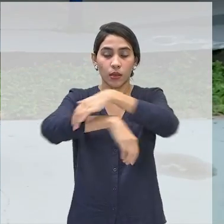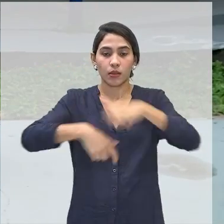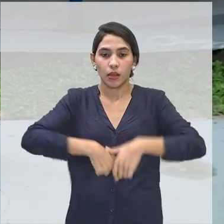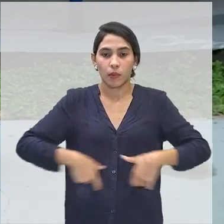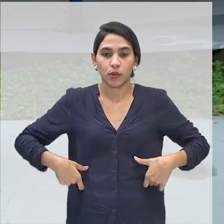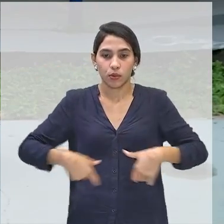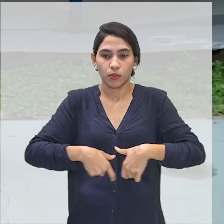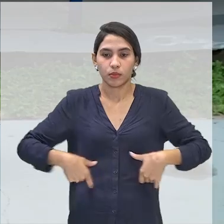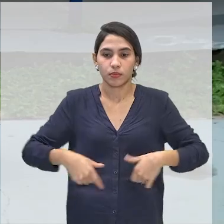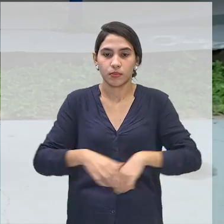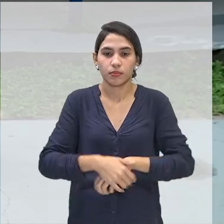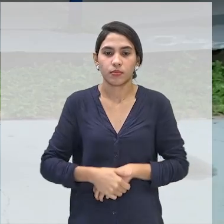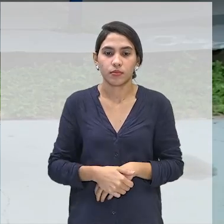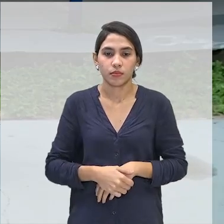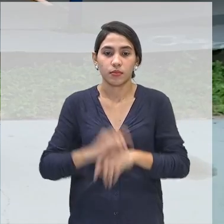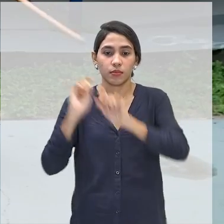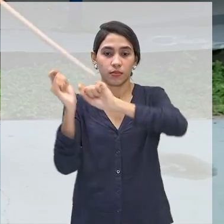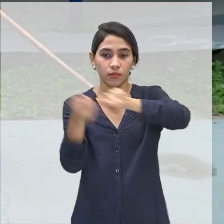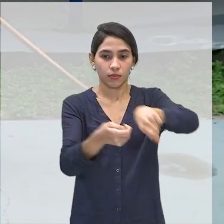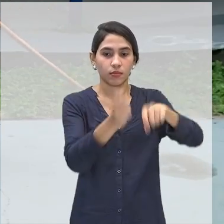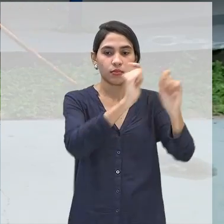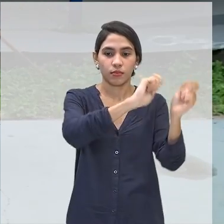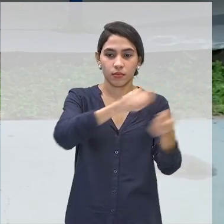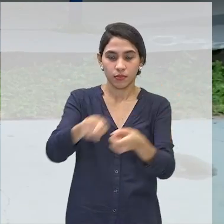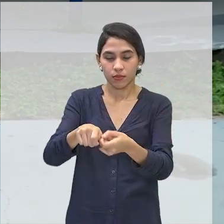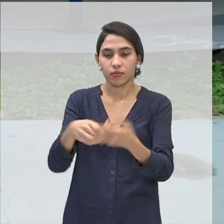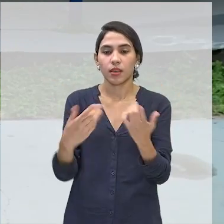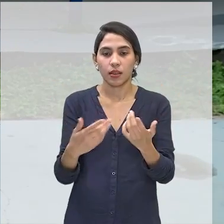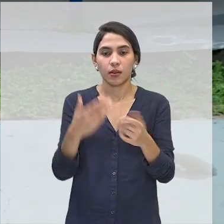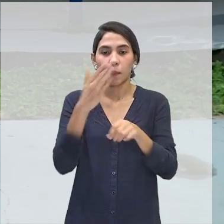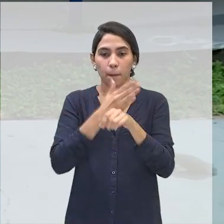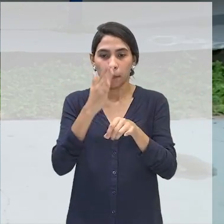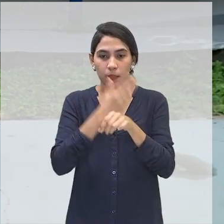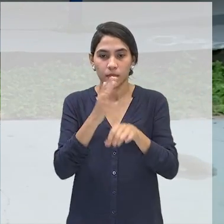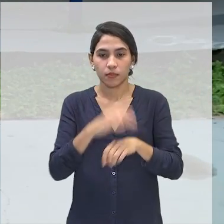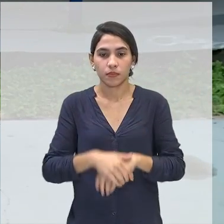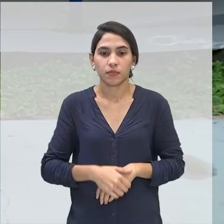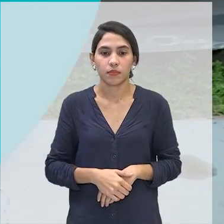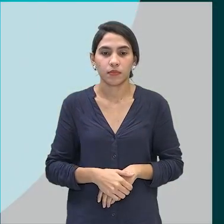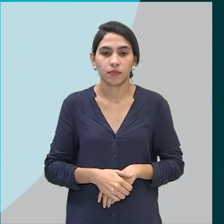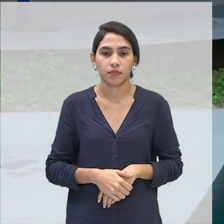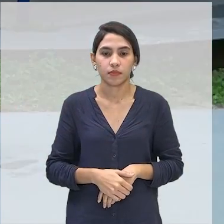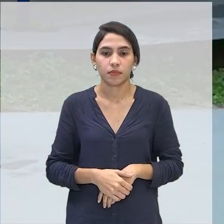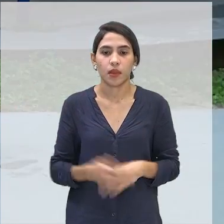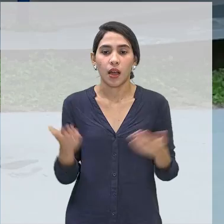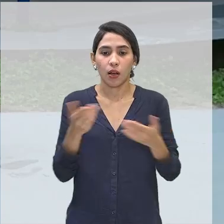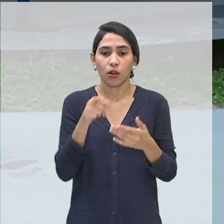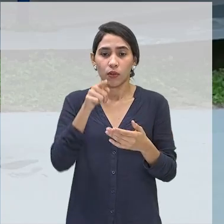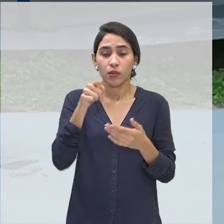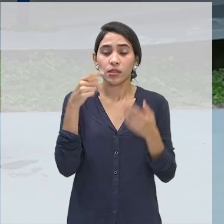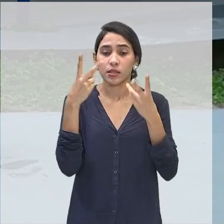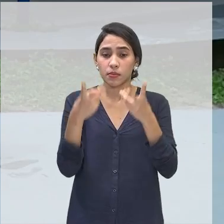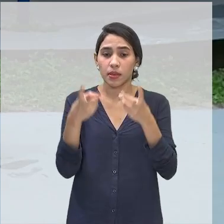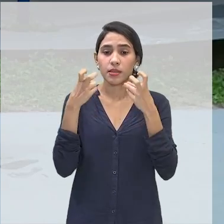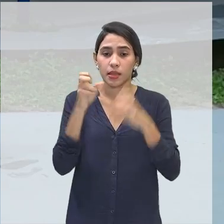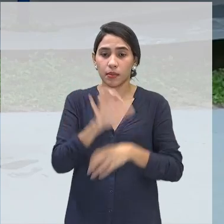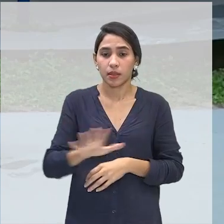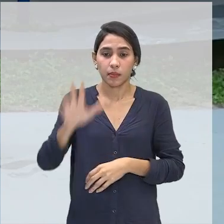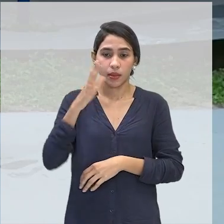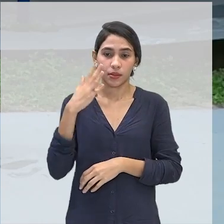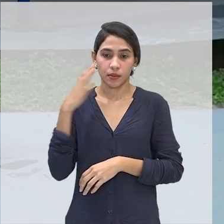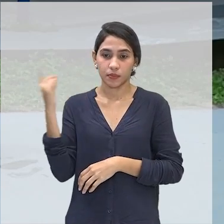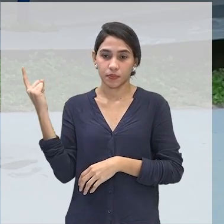abdômen, certo? Então, esses são alguns dos exercícios. Agora, vocês poderão visualizar